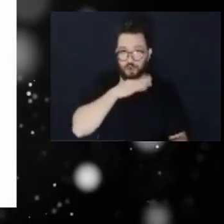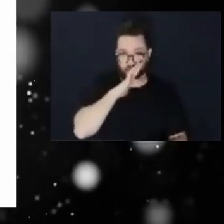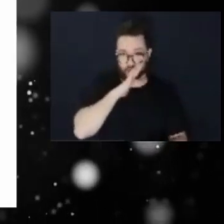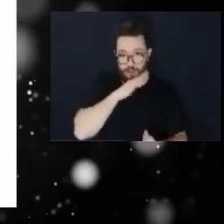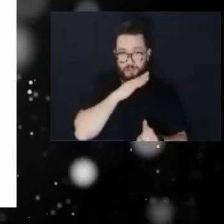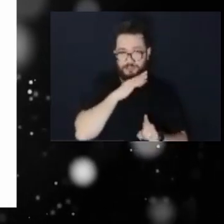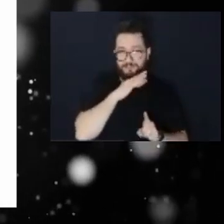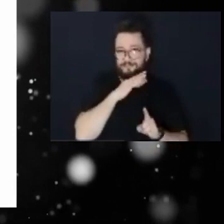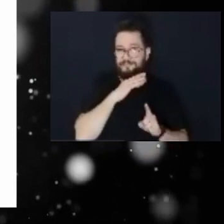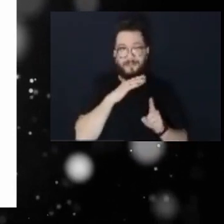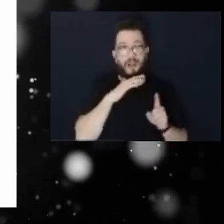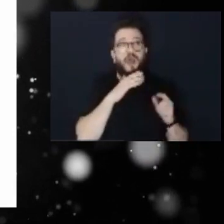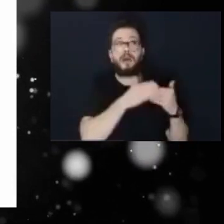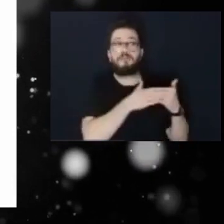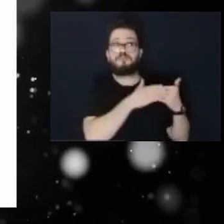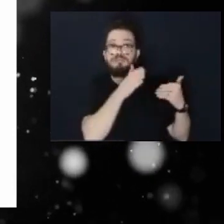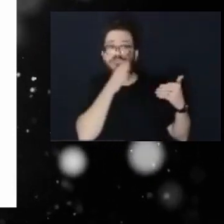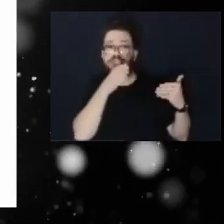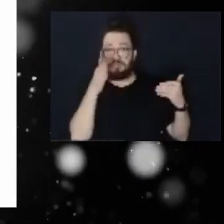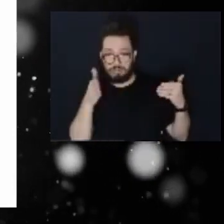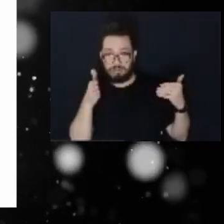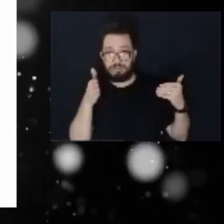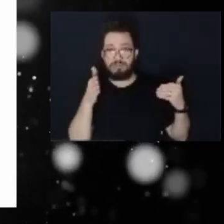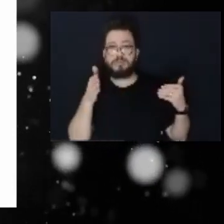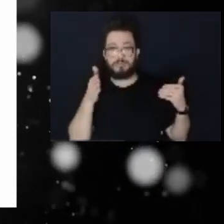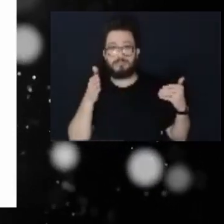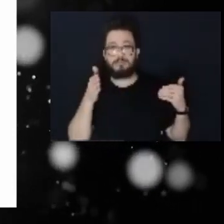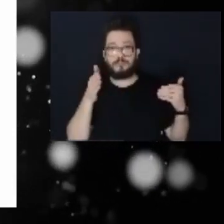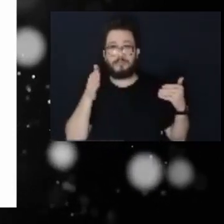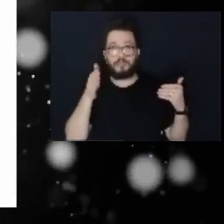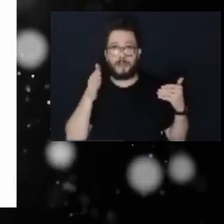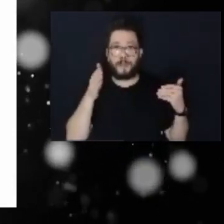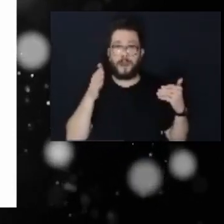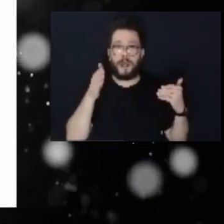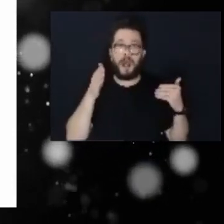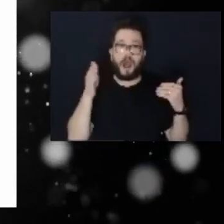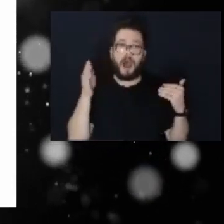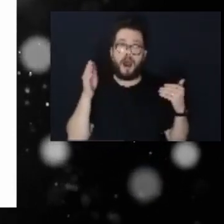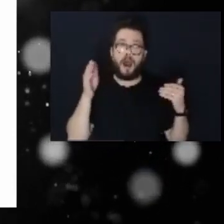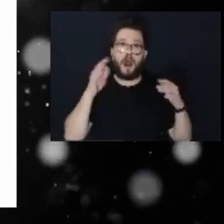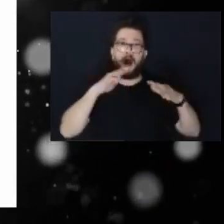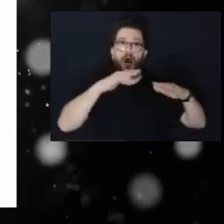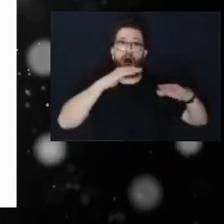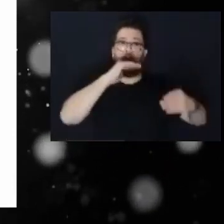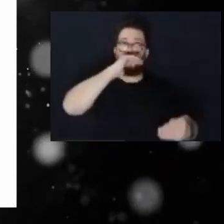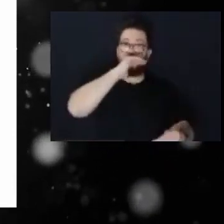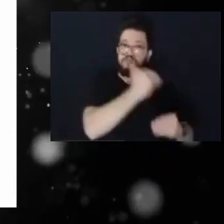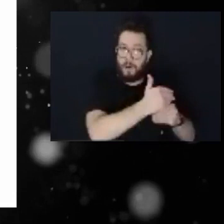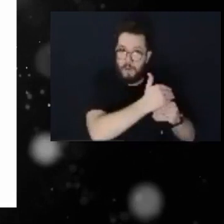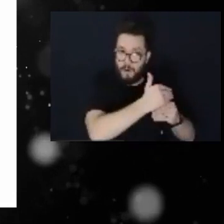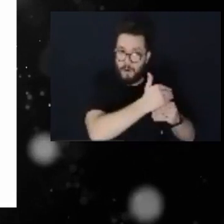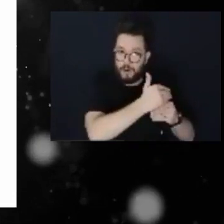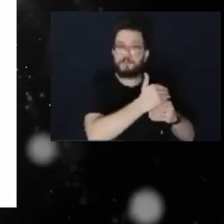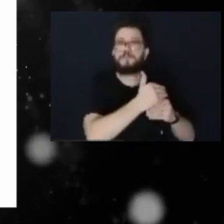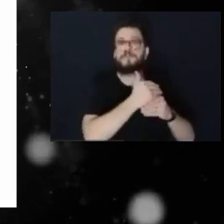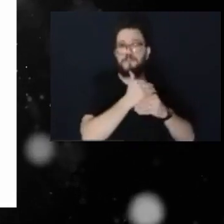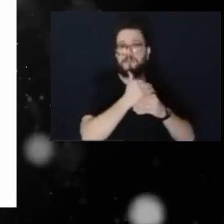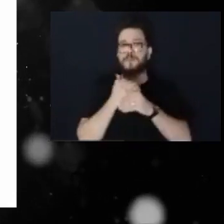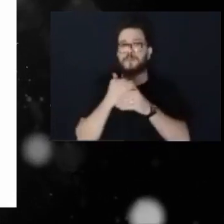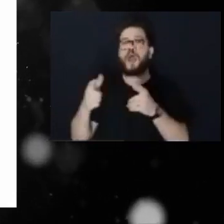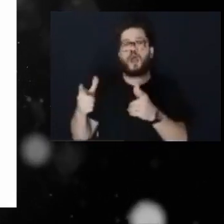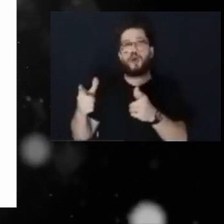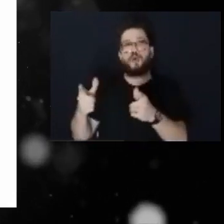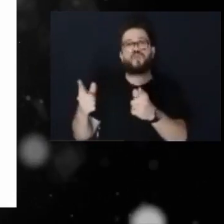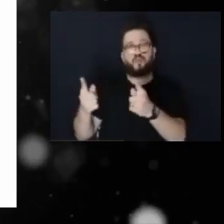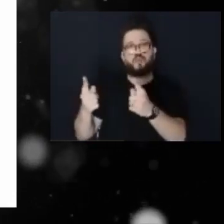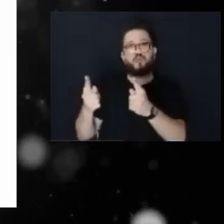nítido desse lockdown sendo aplicado, que derrubou o número de casos, causando